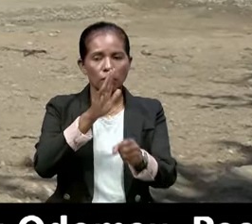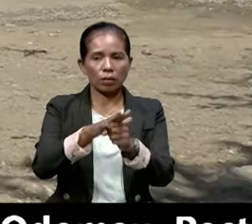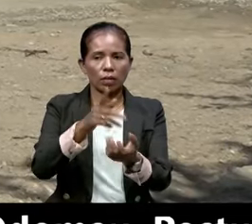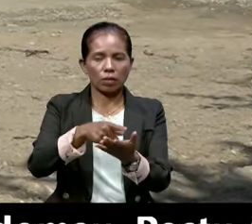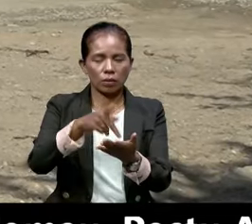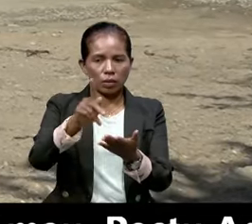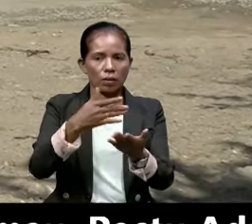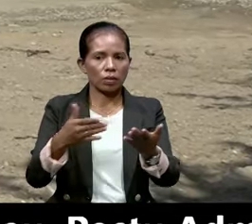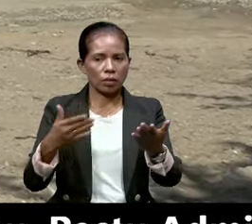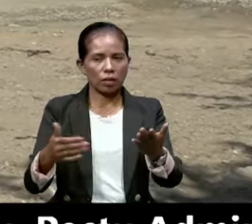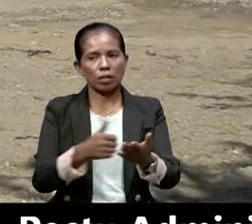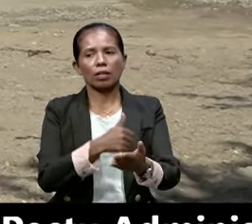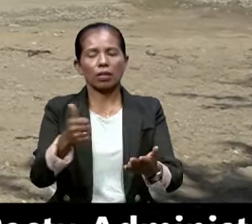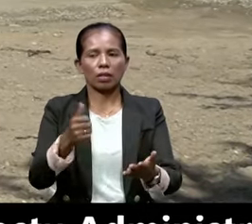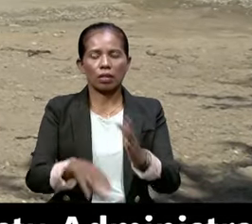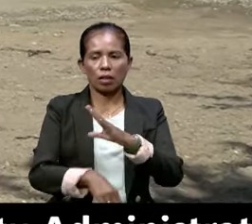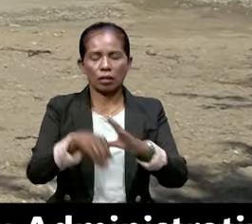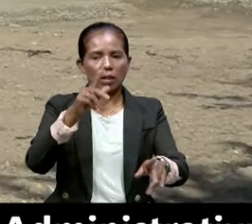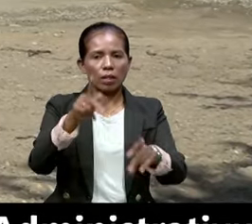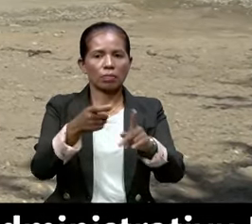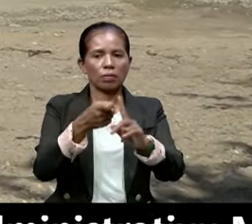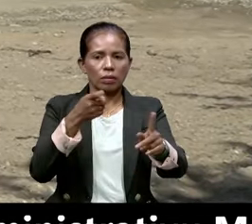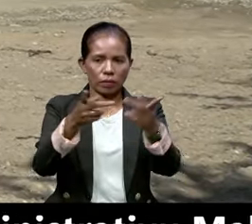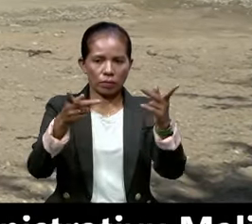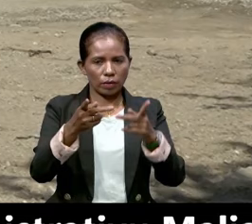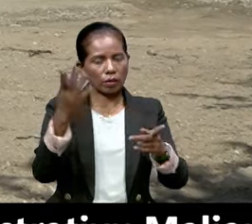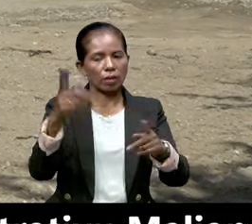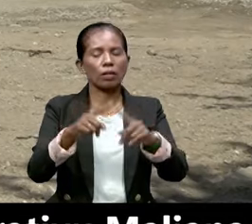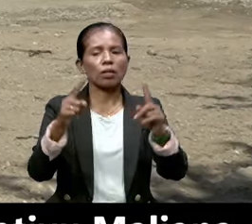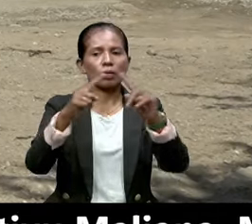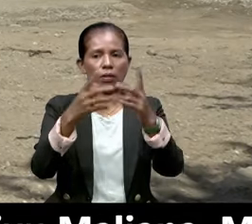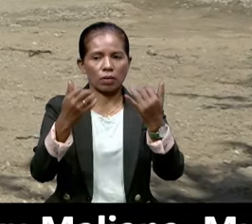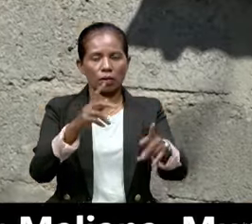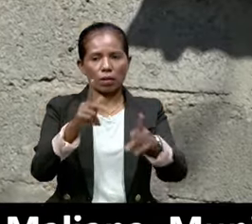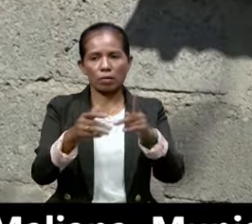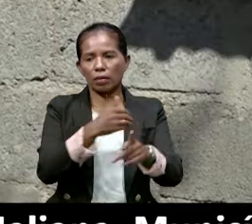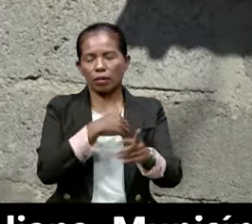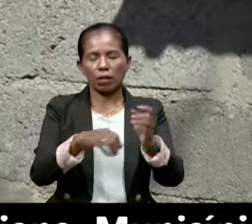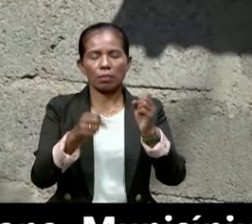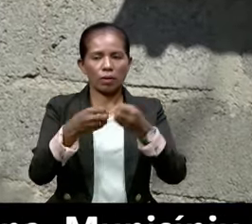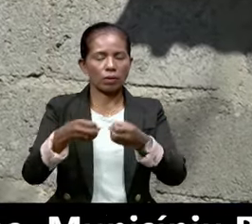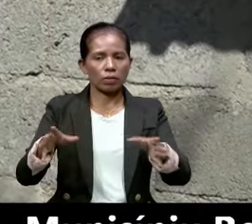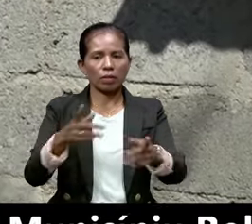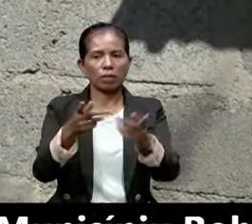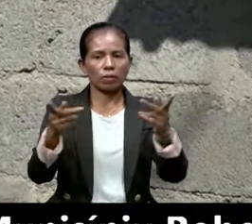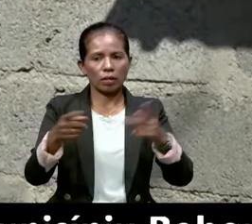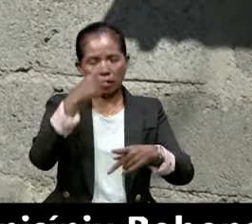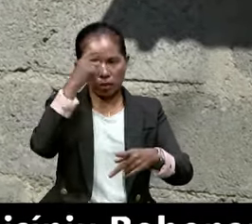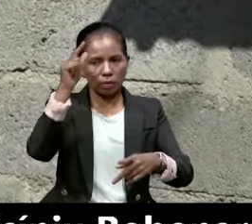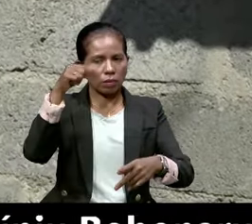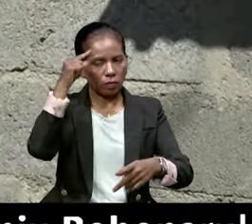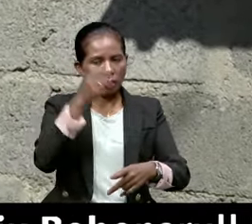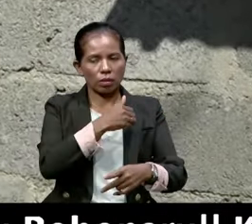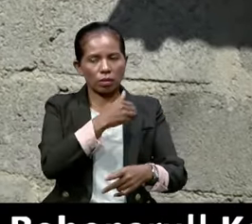apoio material balung molo ka sai comunidade husifatin refere me beto agora comunidade se dak bele hama mukfatin ne tamba governo se dak